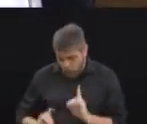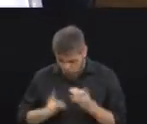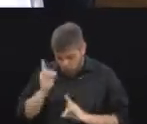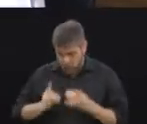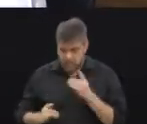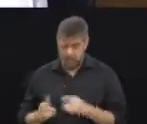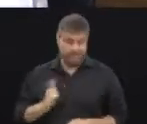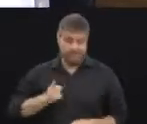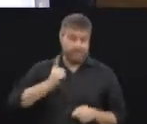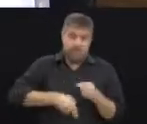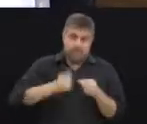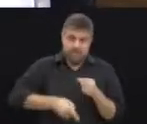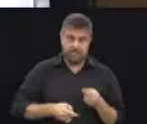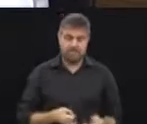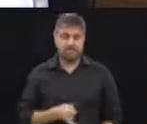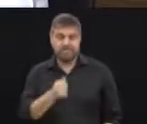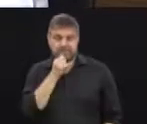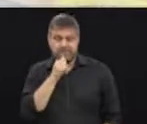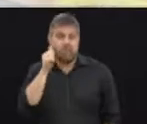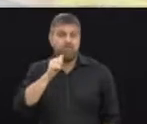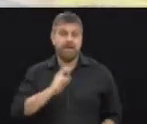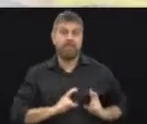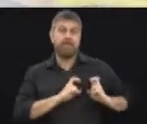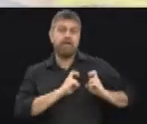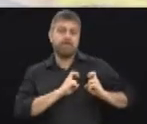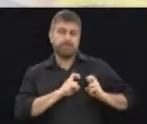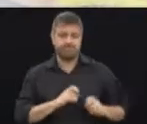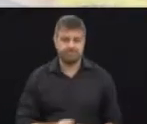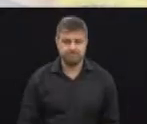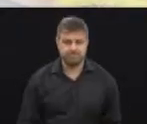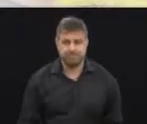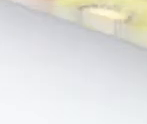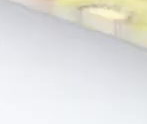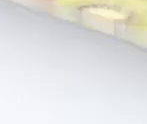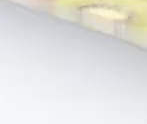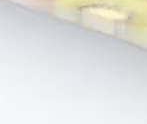Por exemplo, pacientes que tiveram câncer de mama.